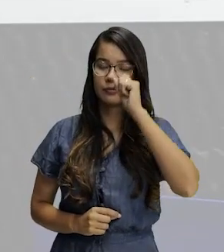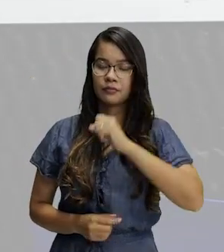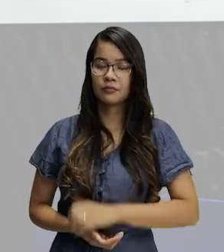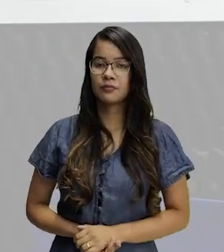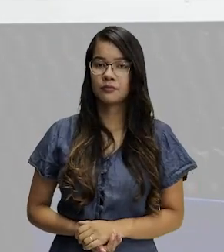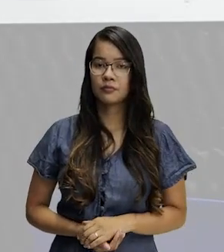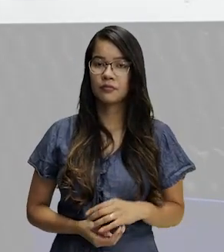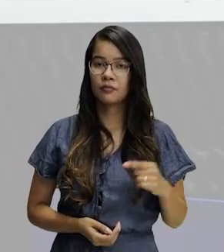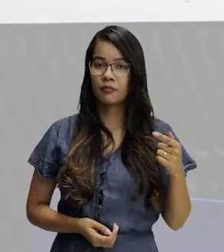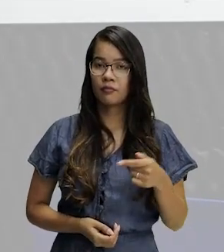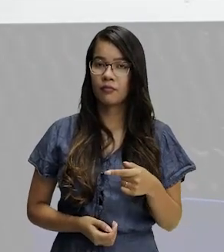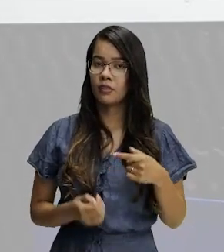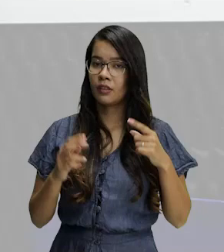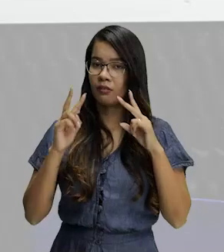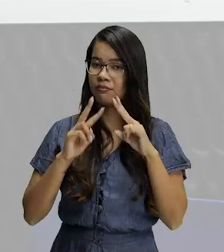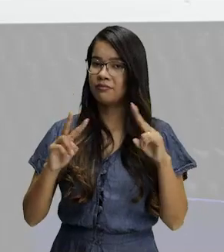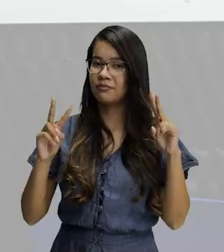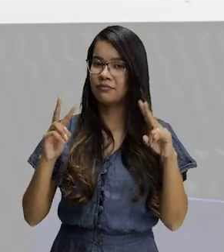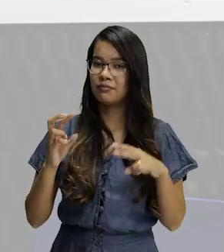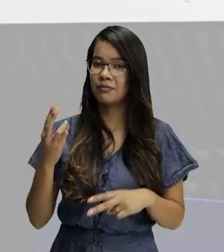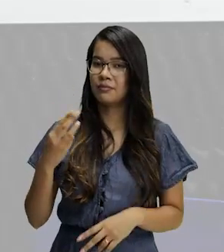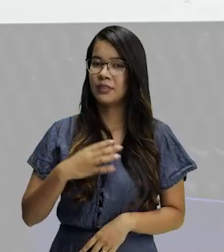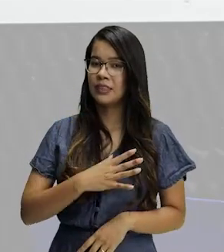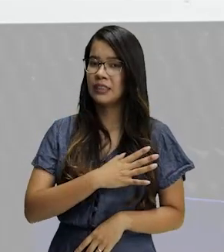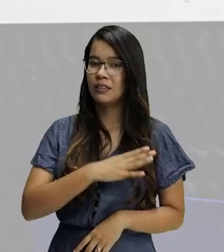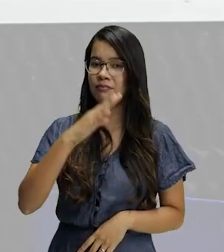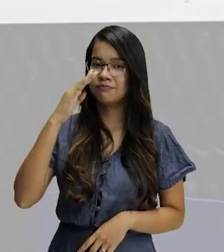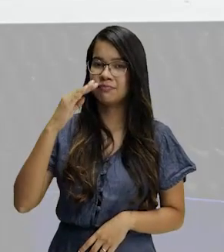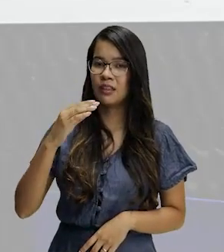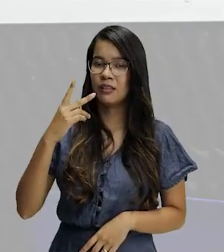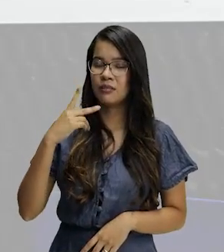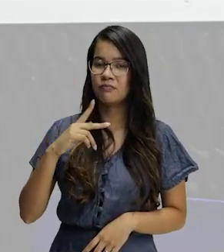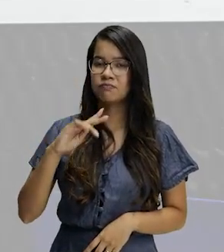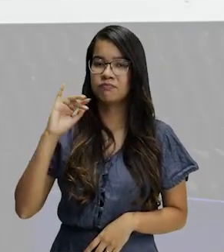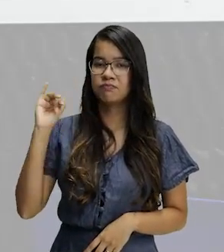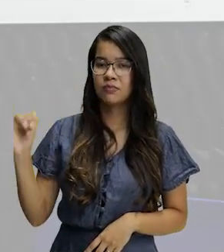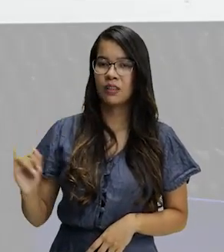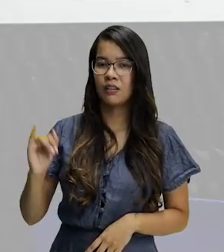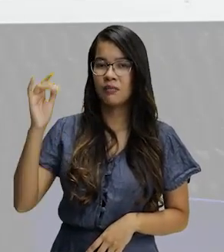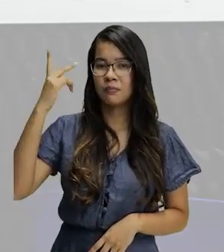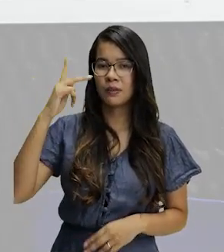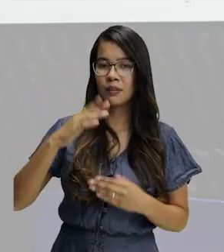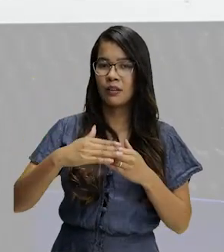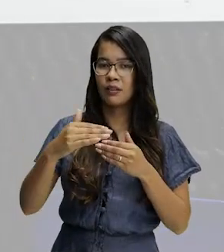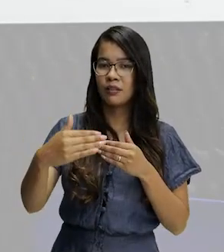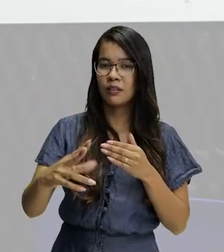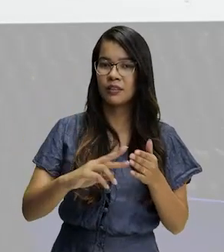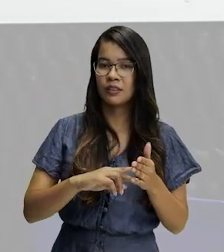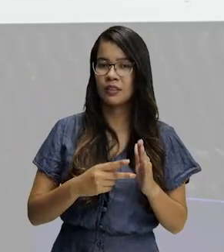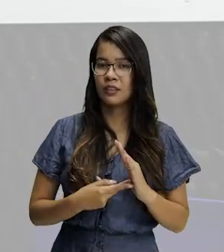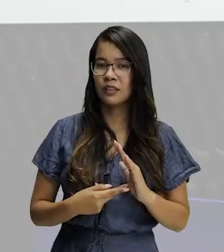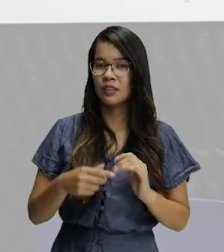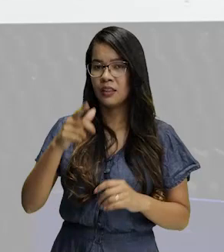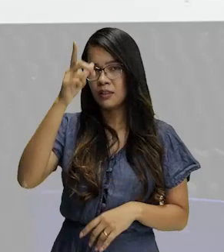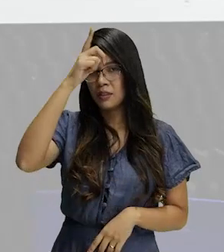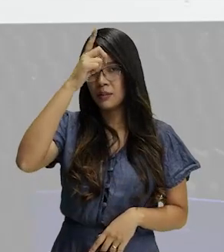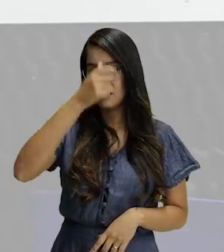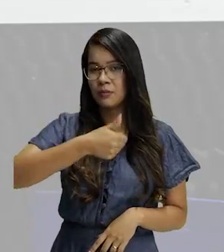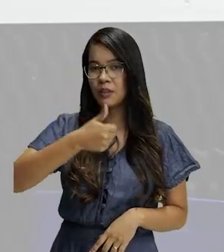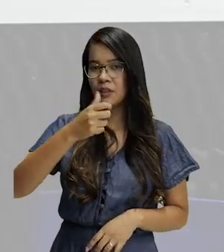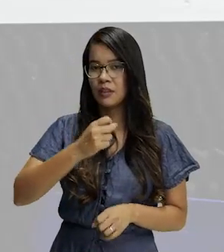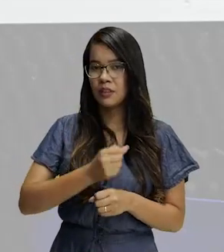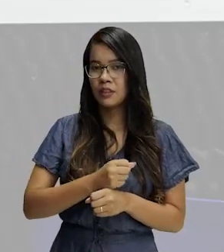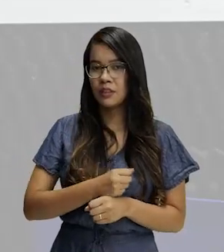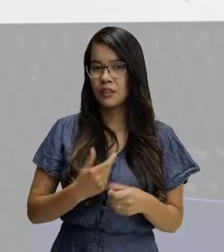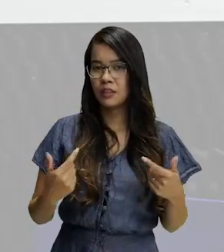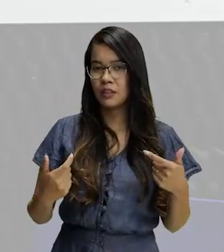Isso foi, do ponto de vista militar, importante para esse avanço significativo da Alemanha nos primeiros anos da guerra. Entretanto, a